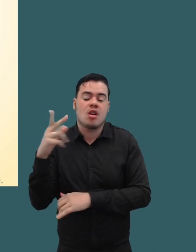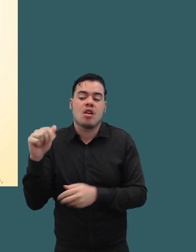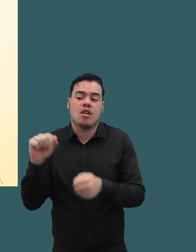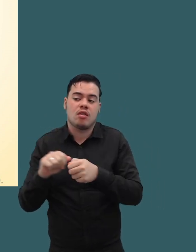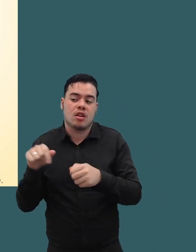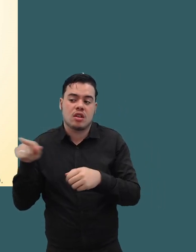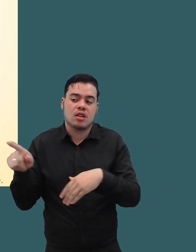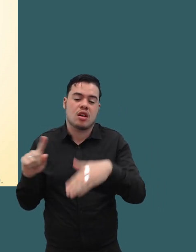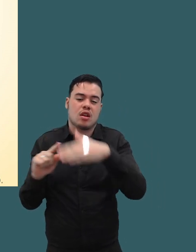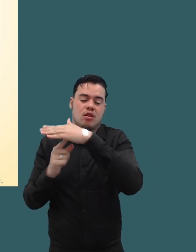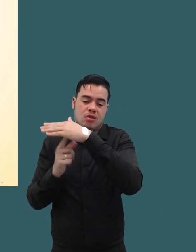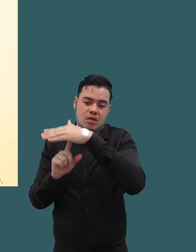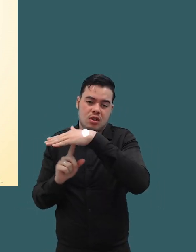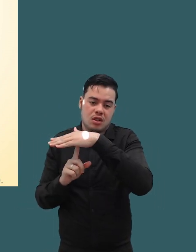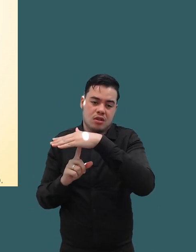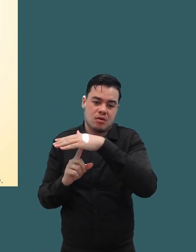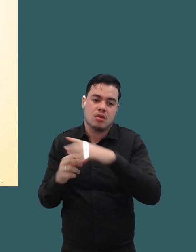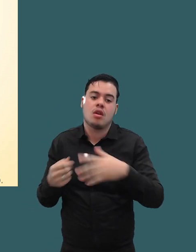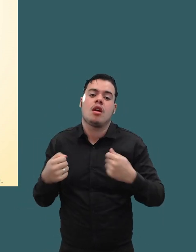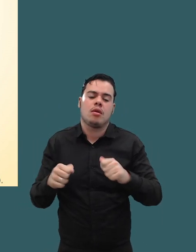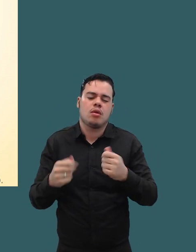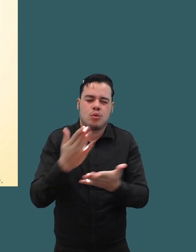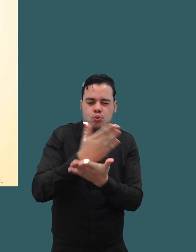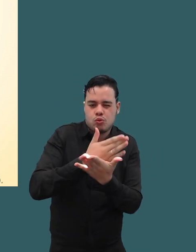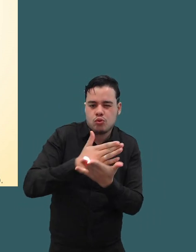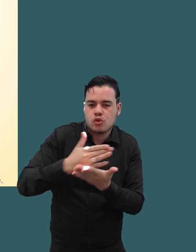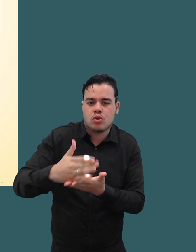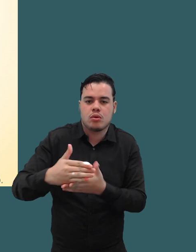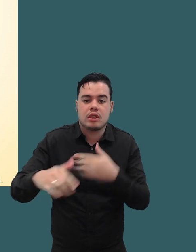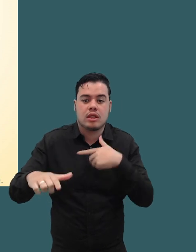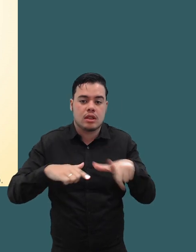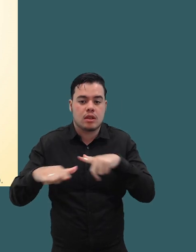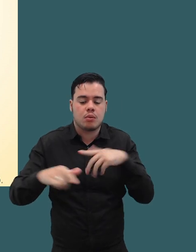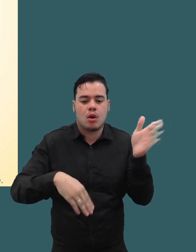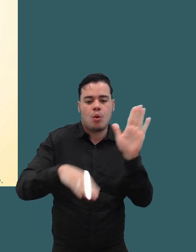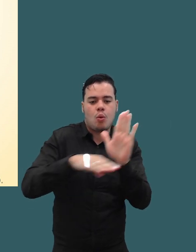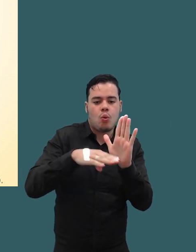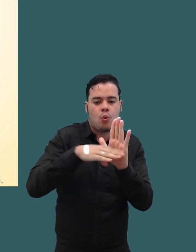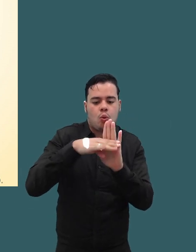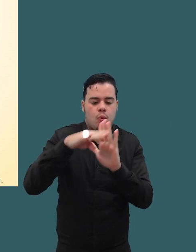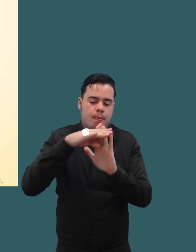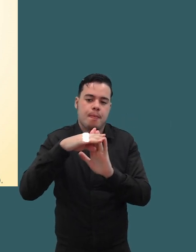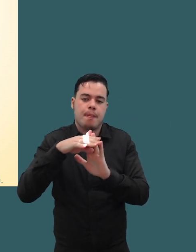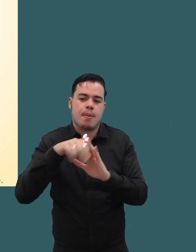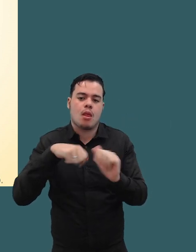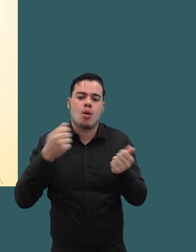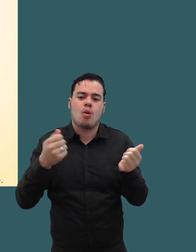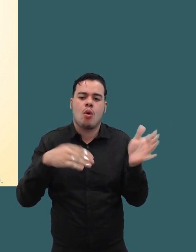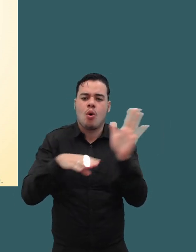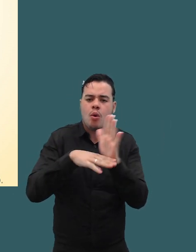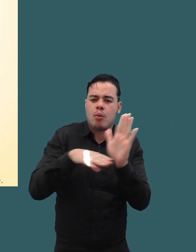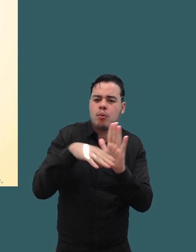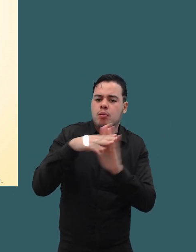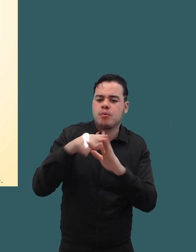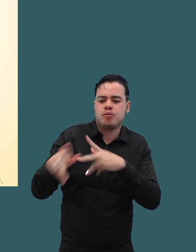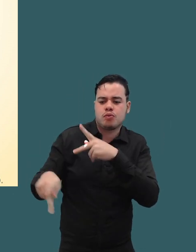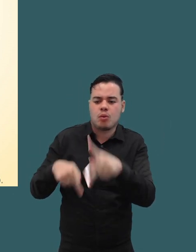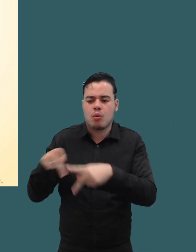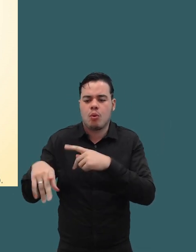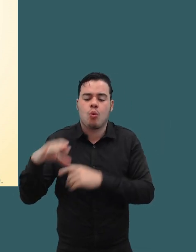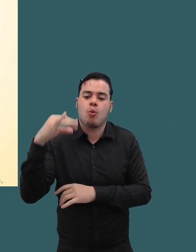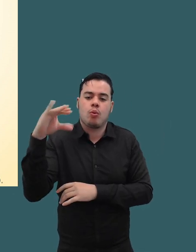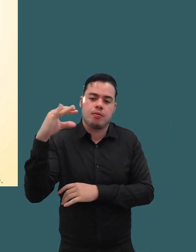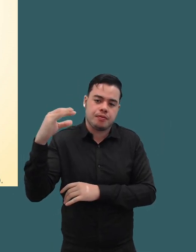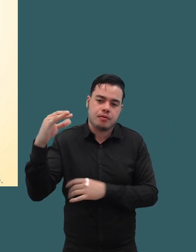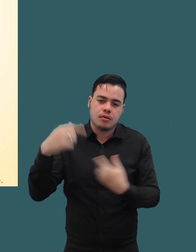feira. Nós precisamos começar a trabalhar com o conceito de plano. Plano de popularização da ciência das